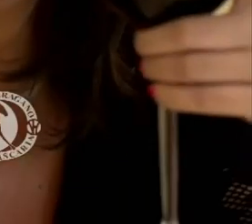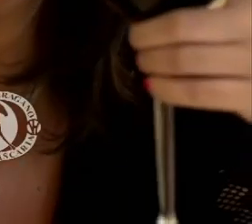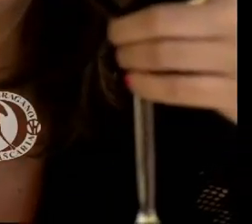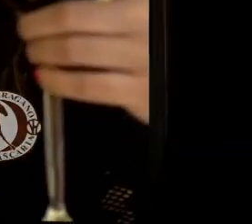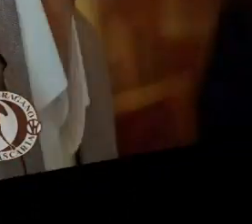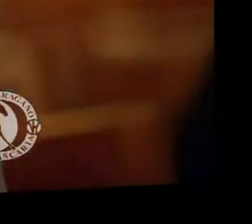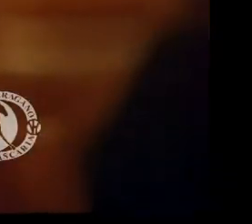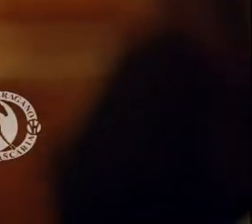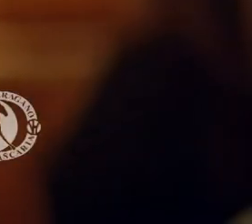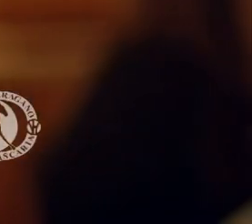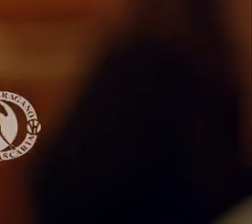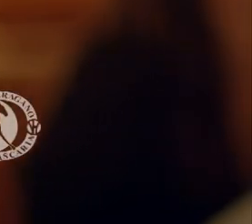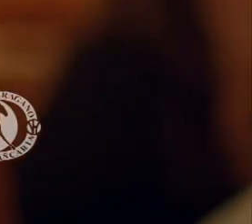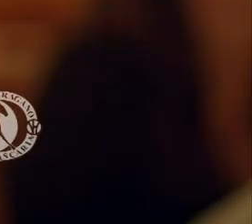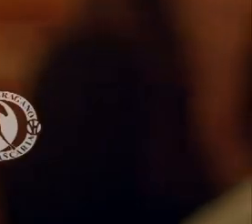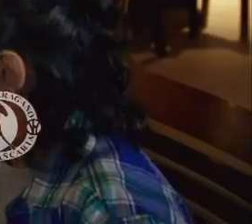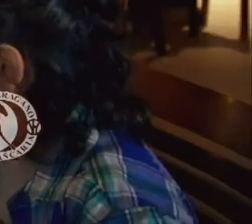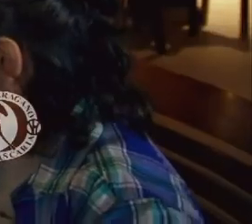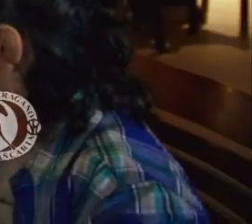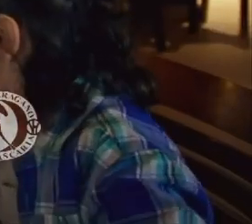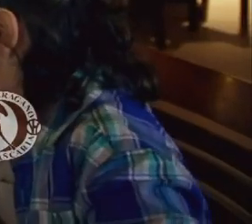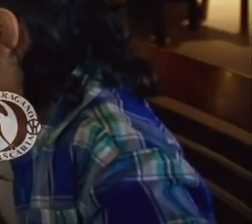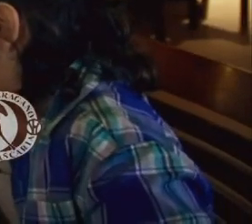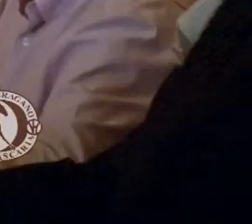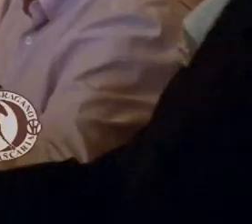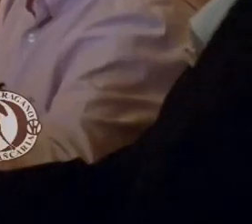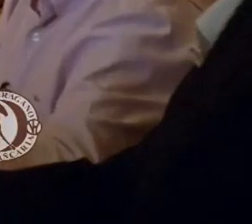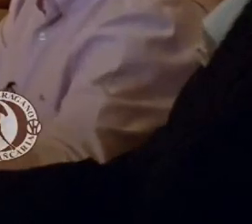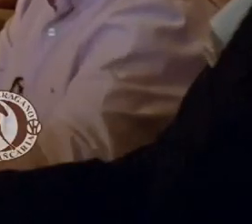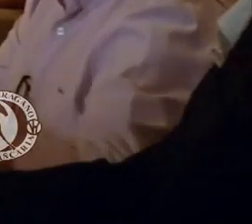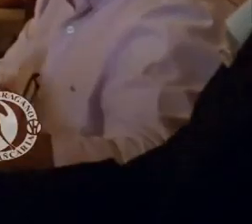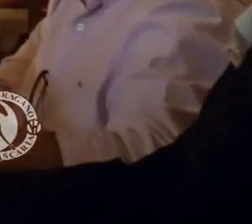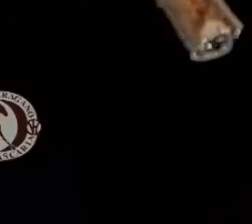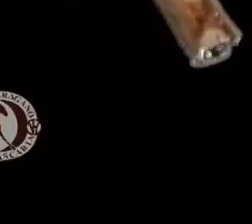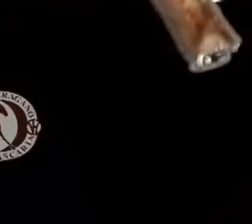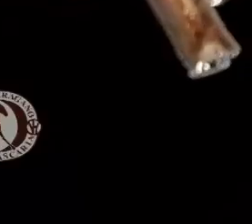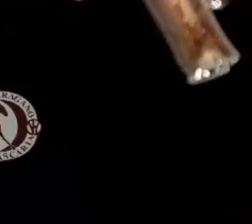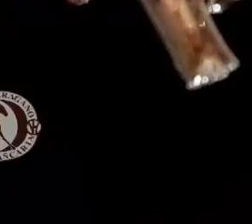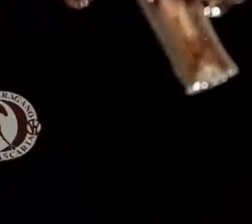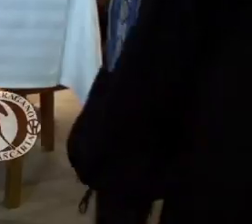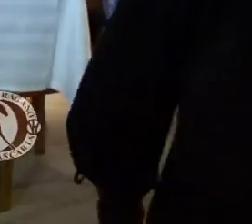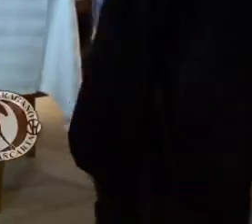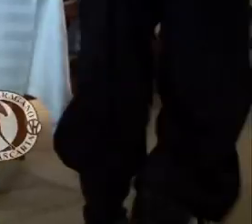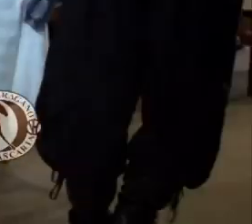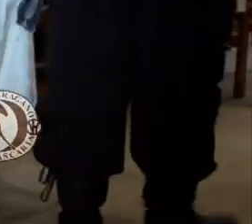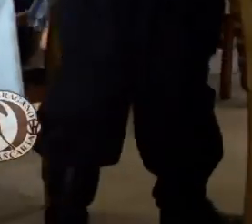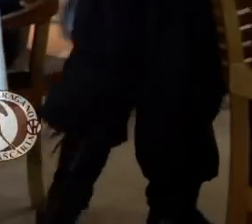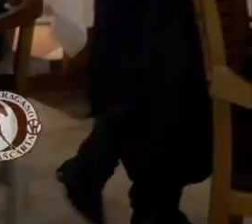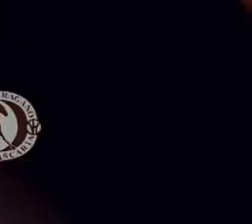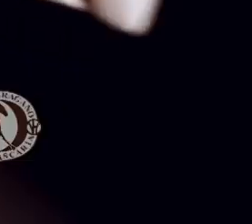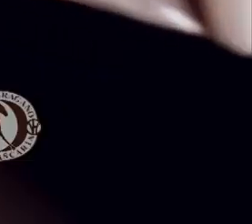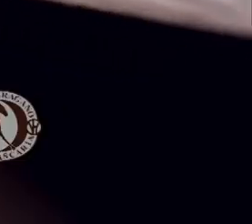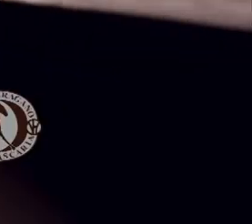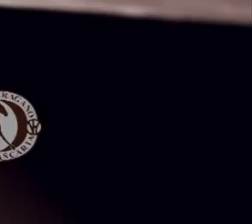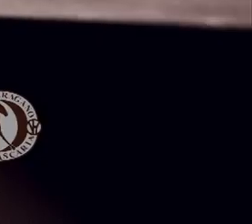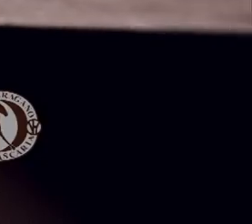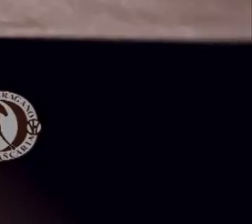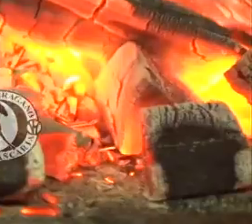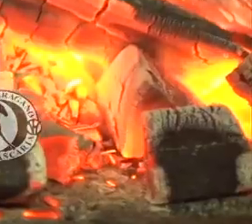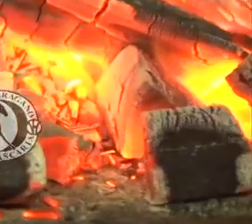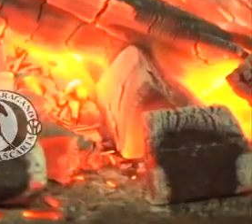vinho e o melhor, celebrar a vida com a família e os amigos. Mas se precisar de algum motivo a mais, a gente